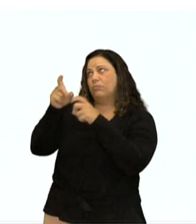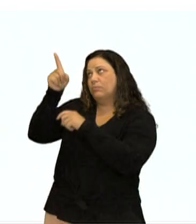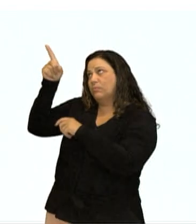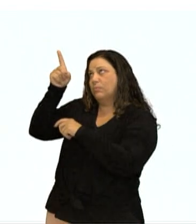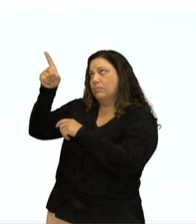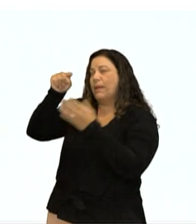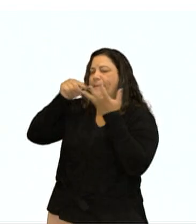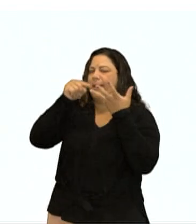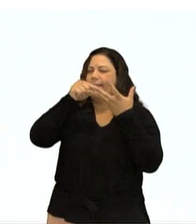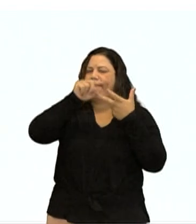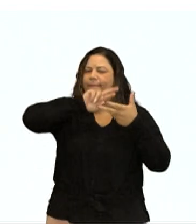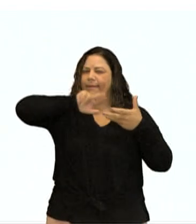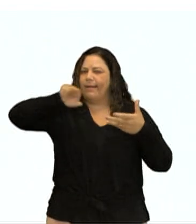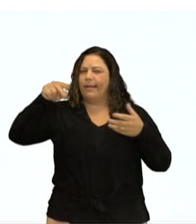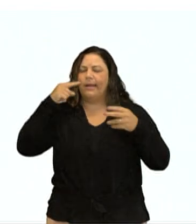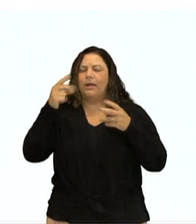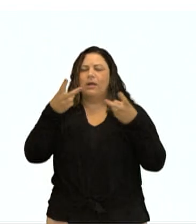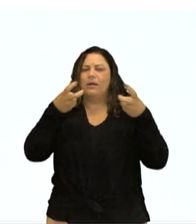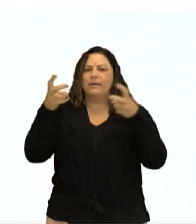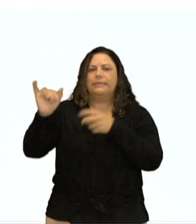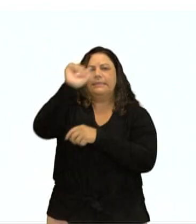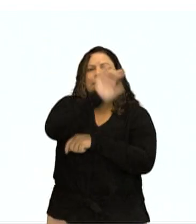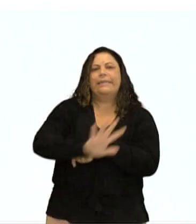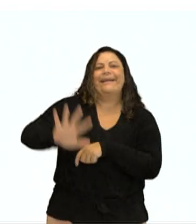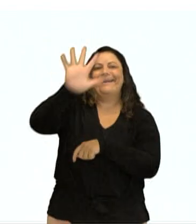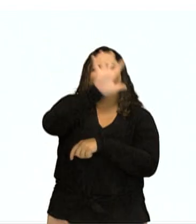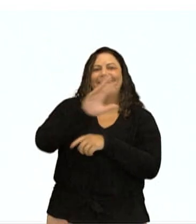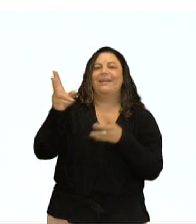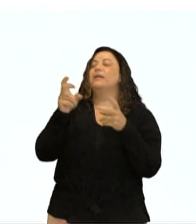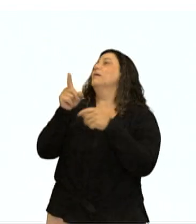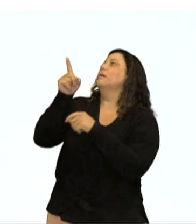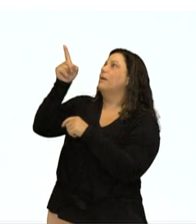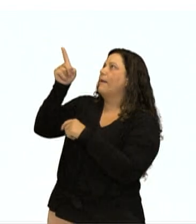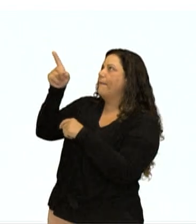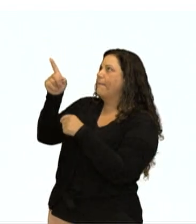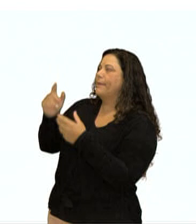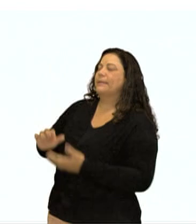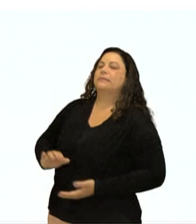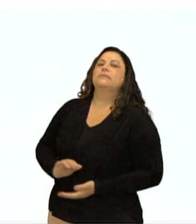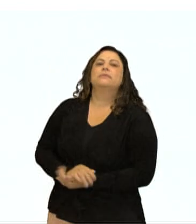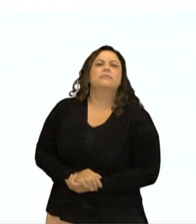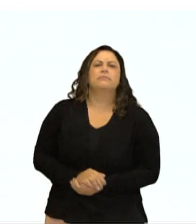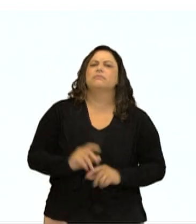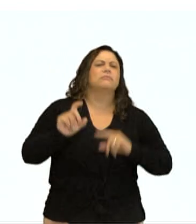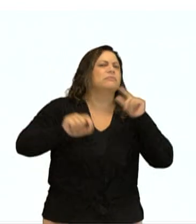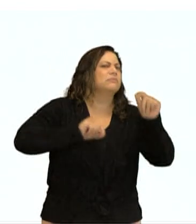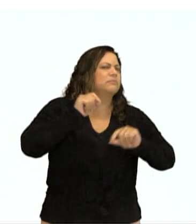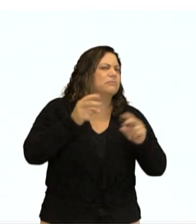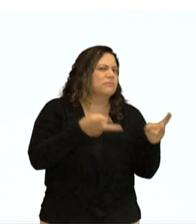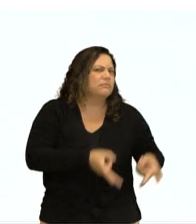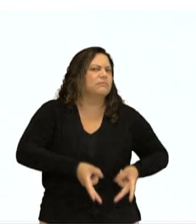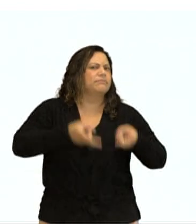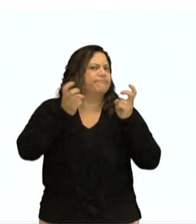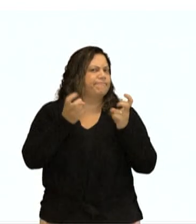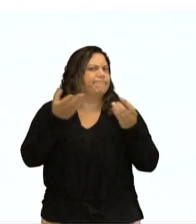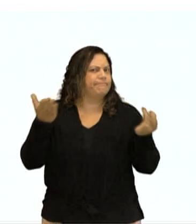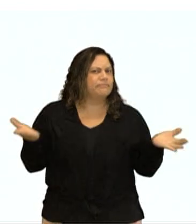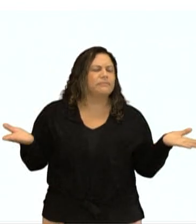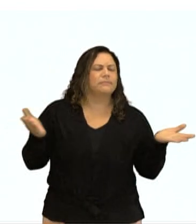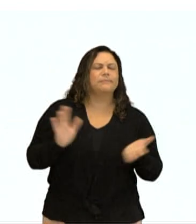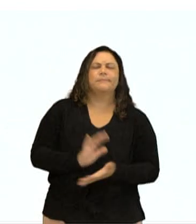Olha que legal essa imagem que eu trago para vocês. Reparem nela. O que vocês conseguem perceber nessa imagem?